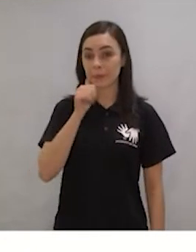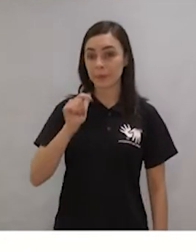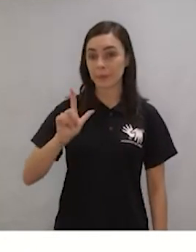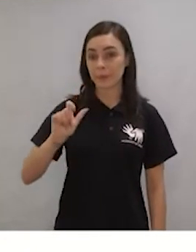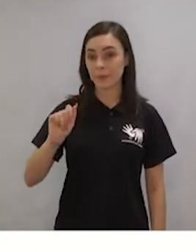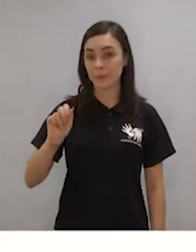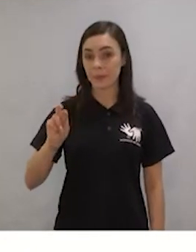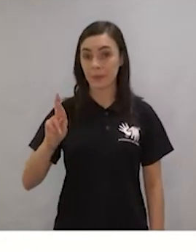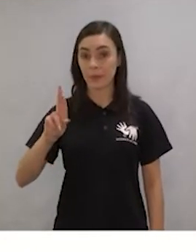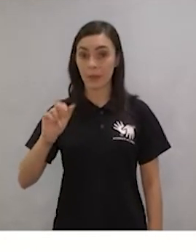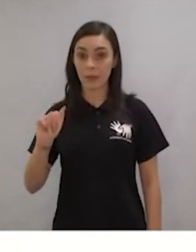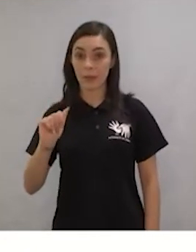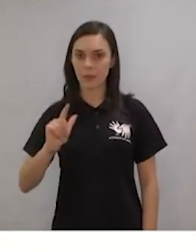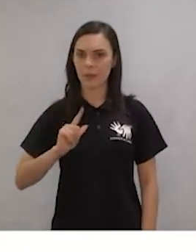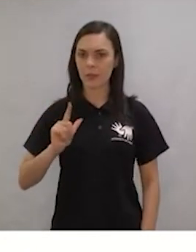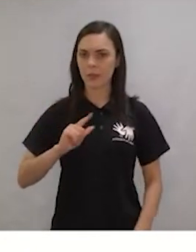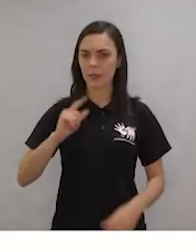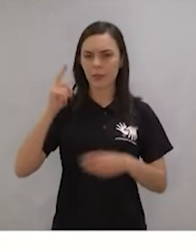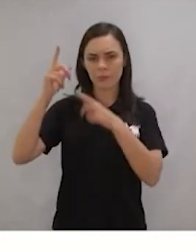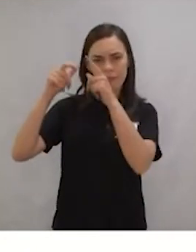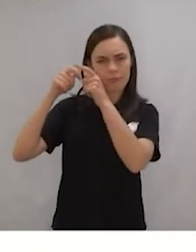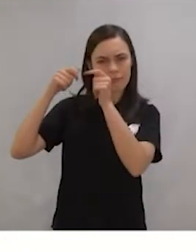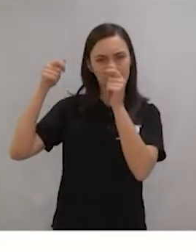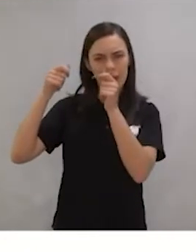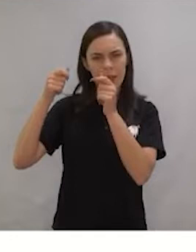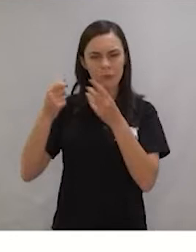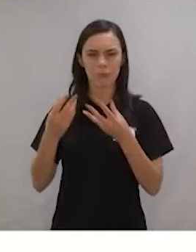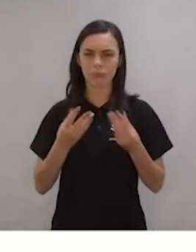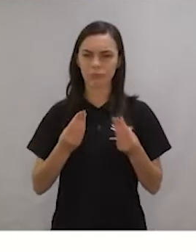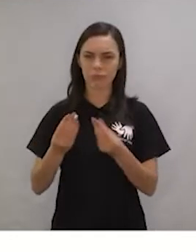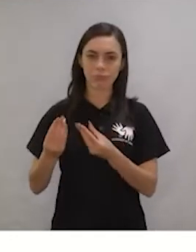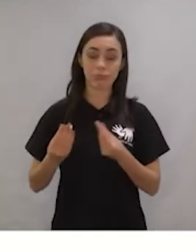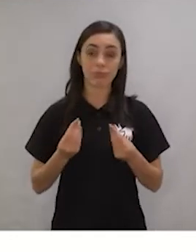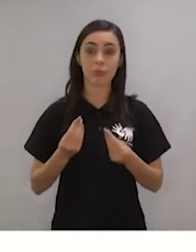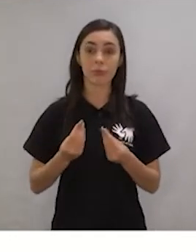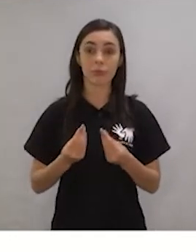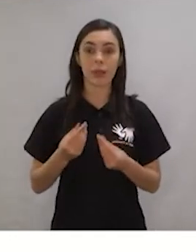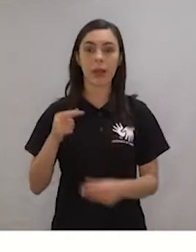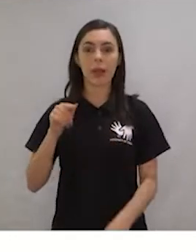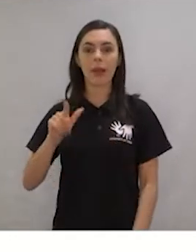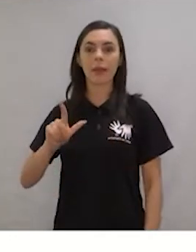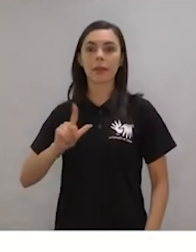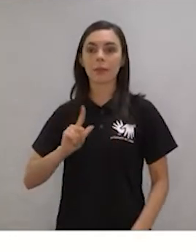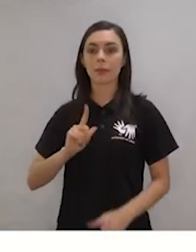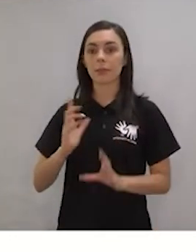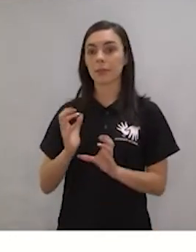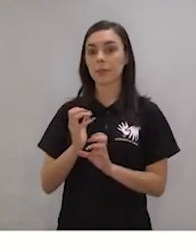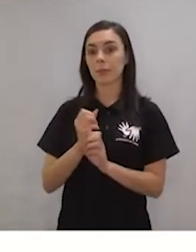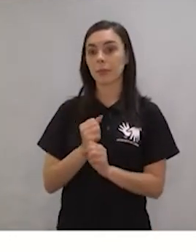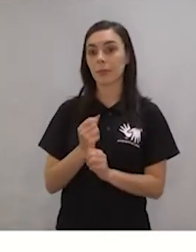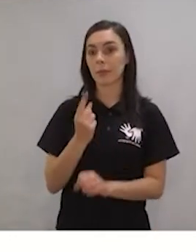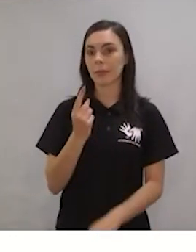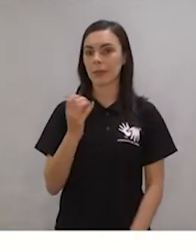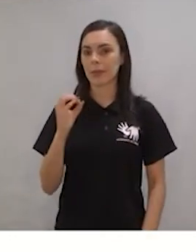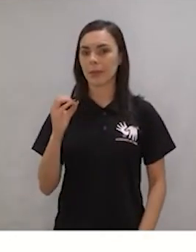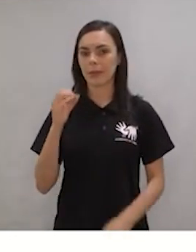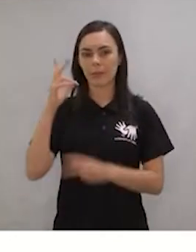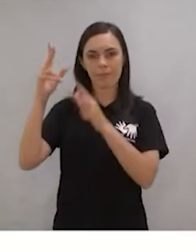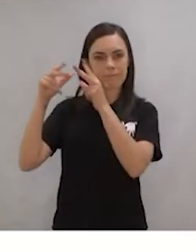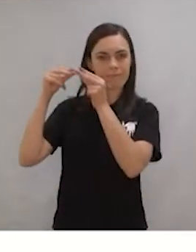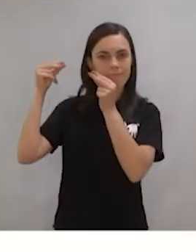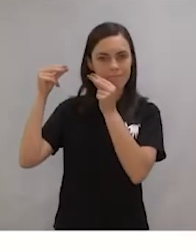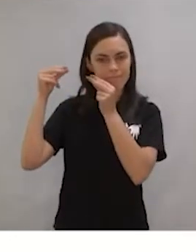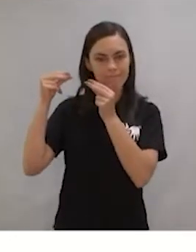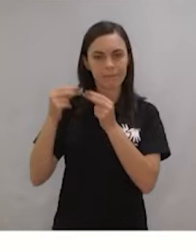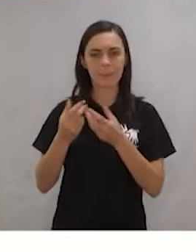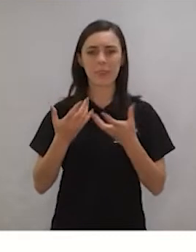Laura tem uma coleção de laços de cabelo. Ela tem 10